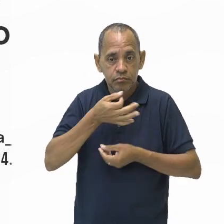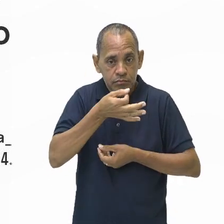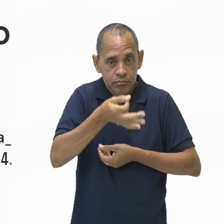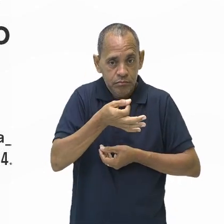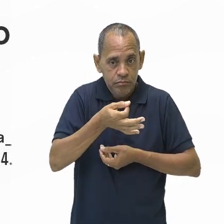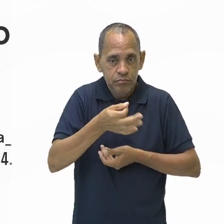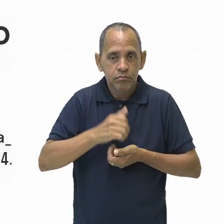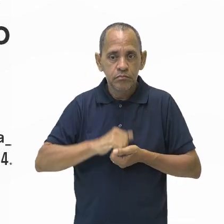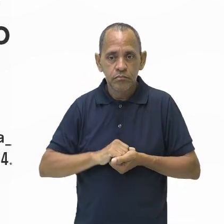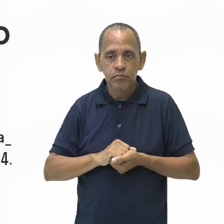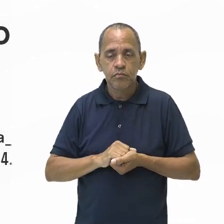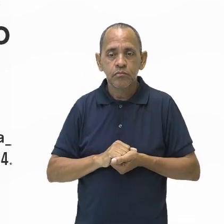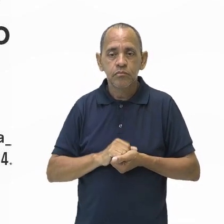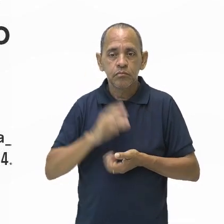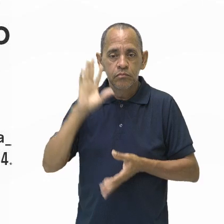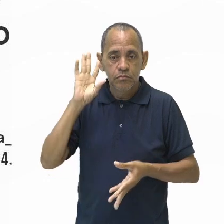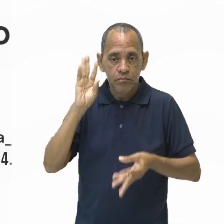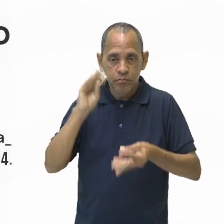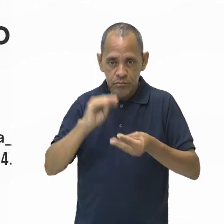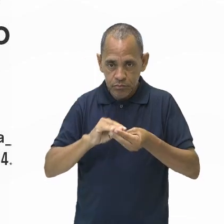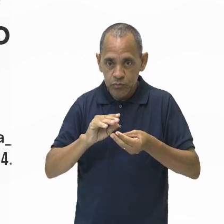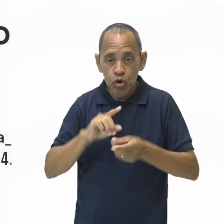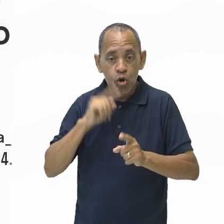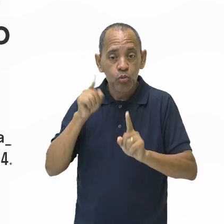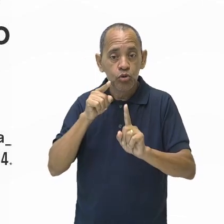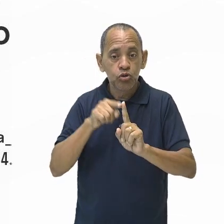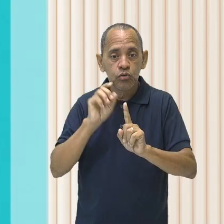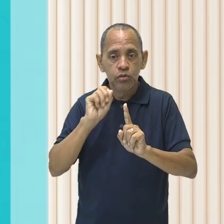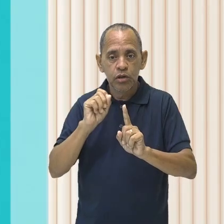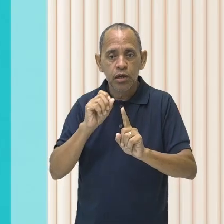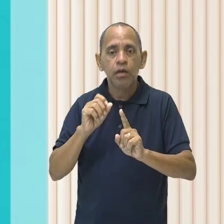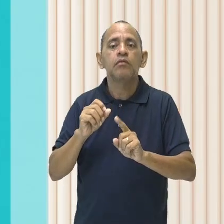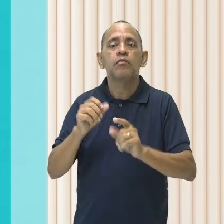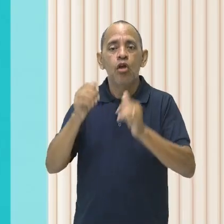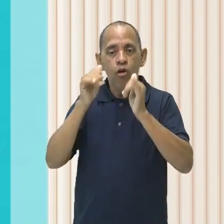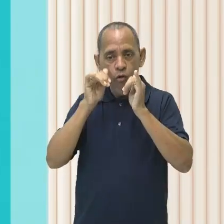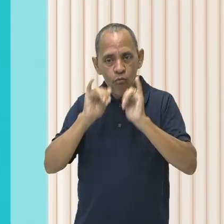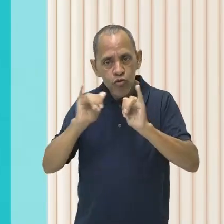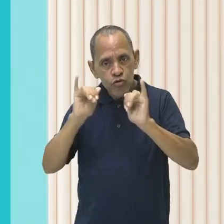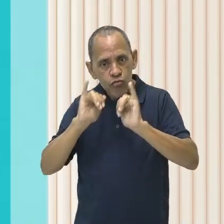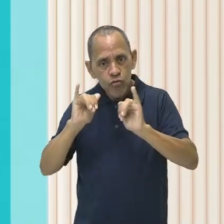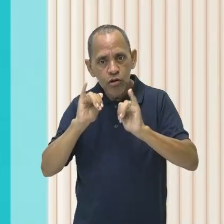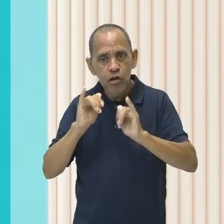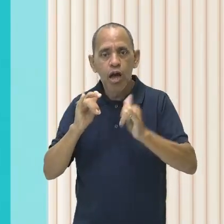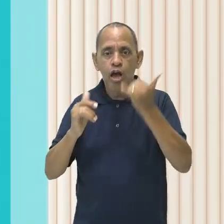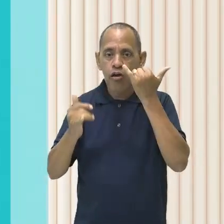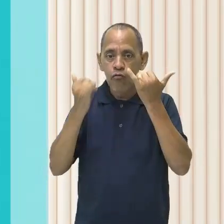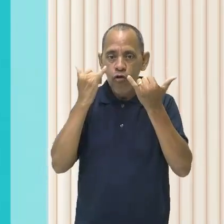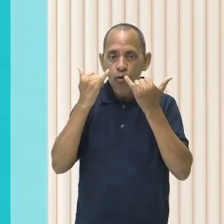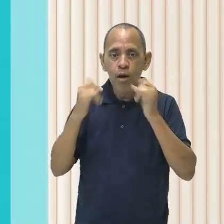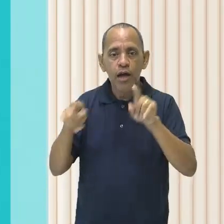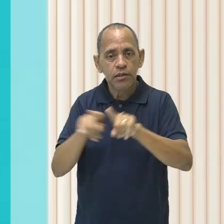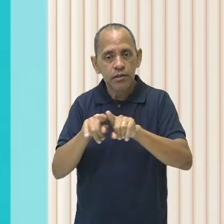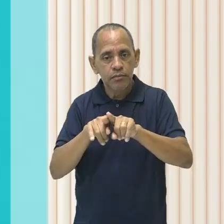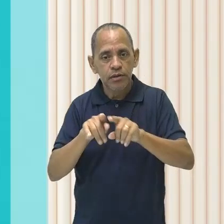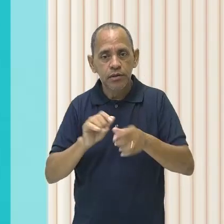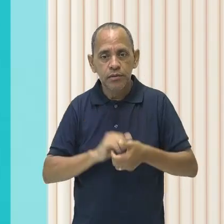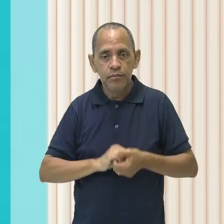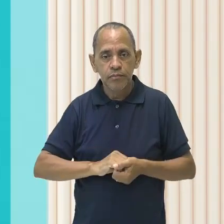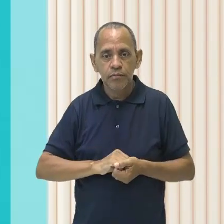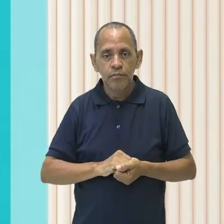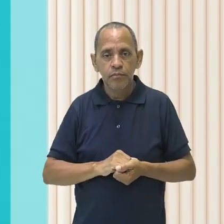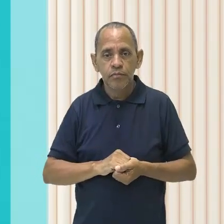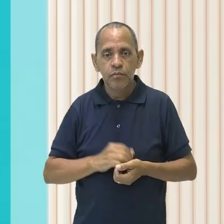o objetivo central aqui é o quê? Informar. É simplesmente isso. Eu vou